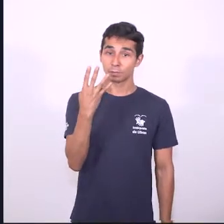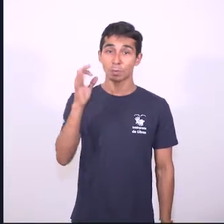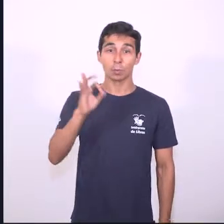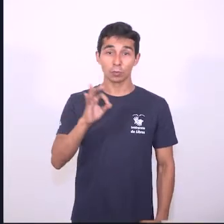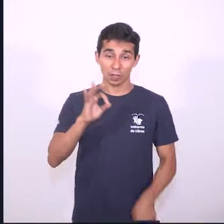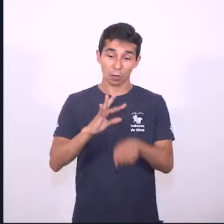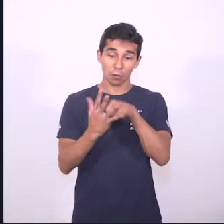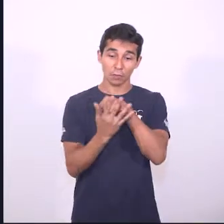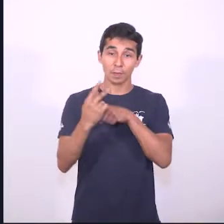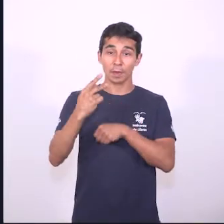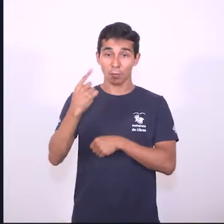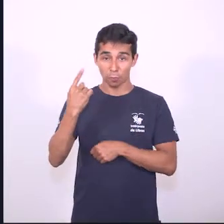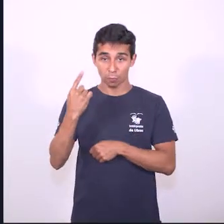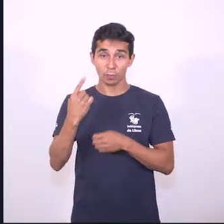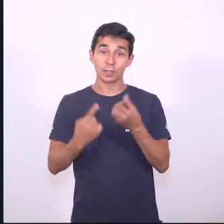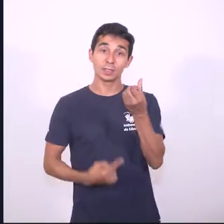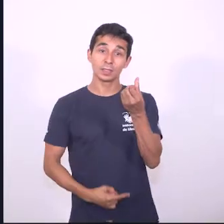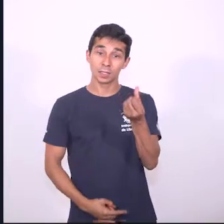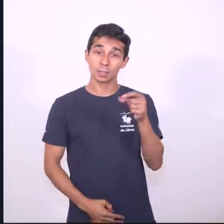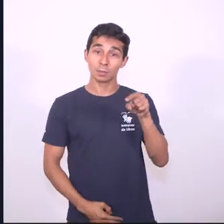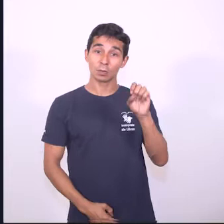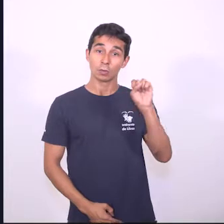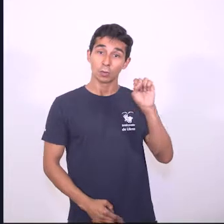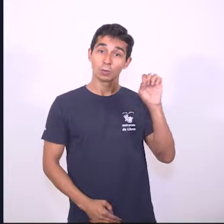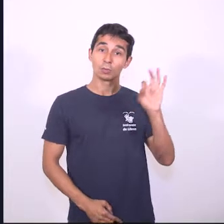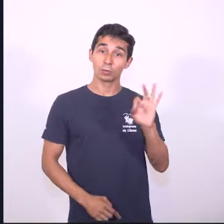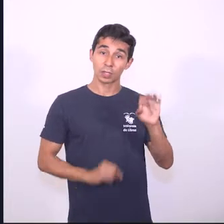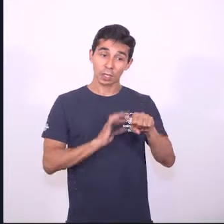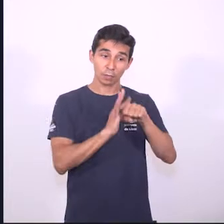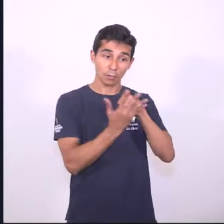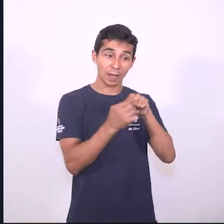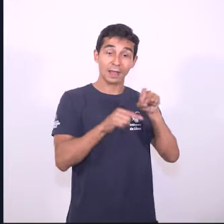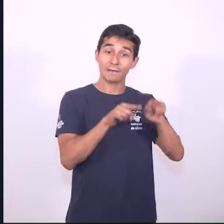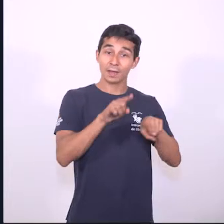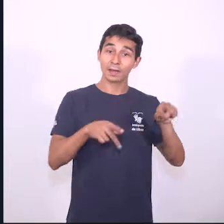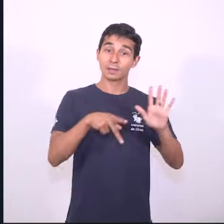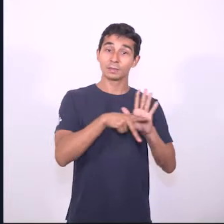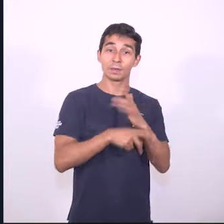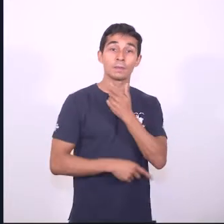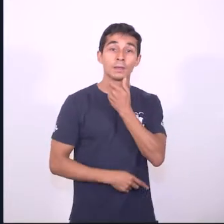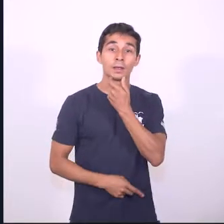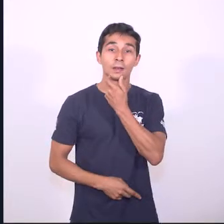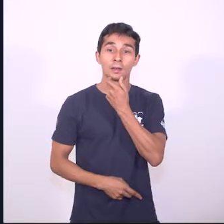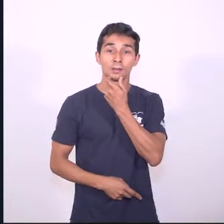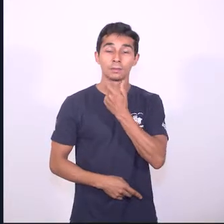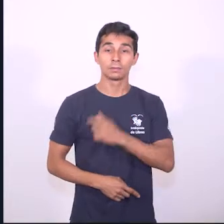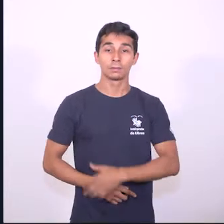variante de Manaus, e 6,8% da nova variante do Reino Unido, né?